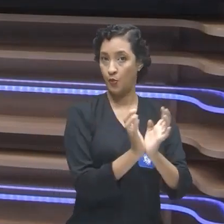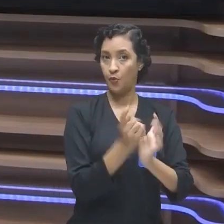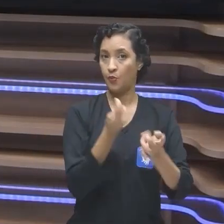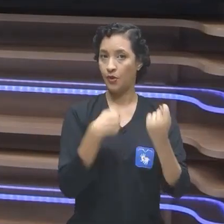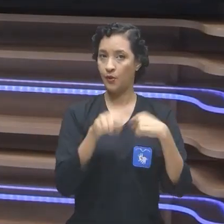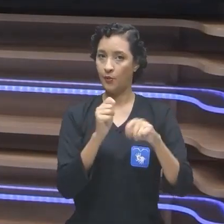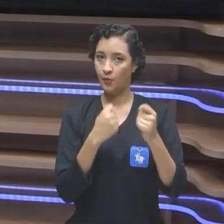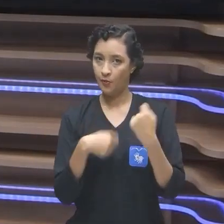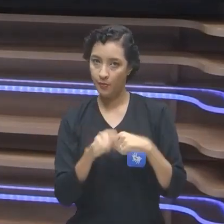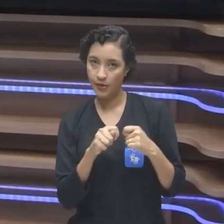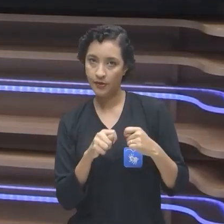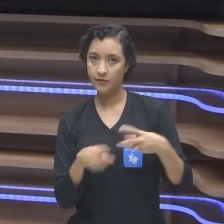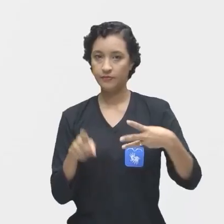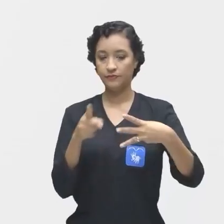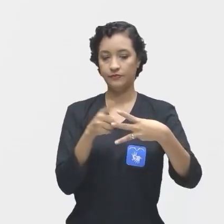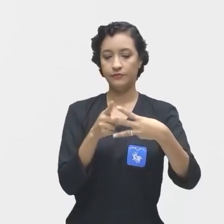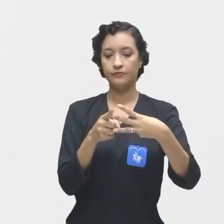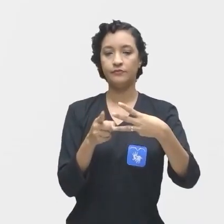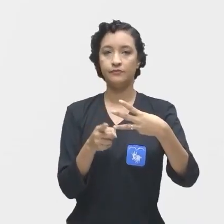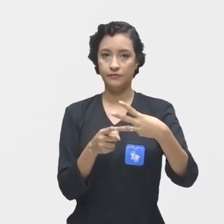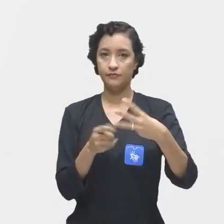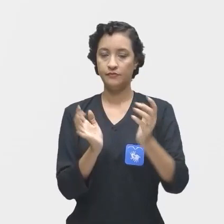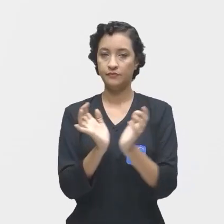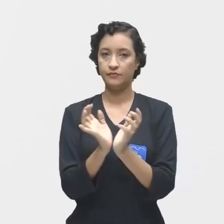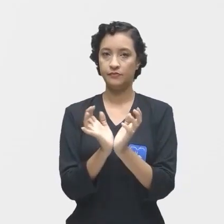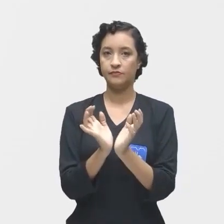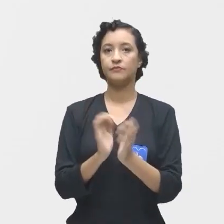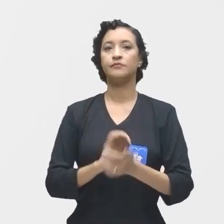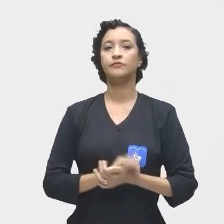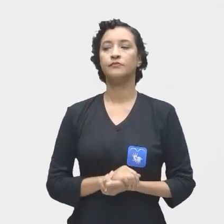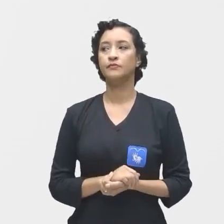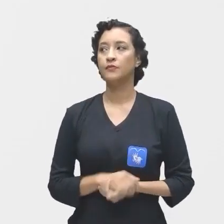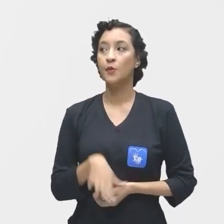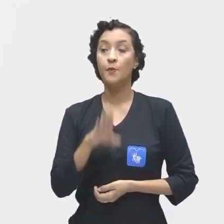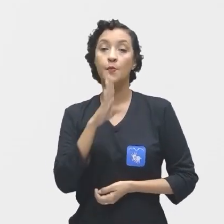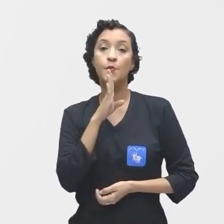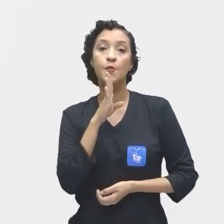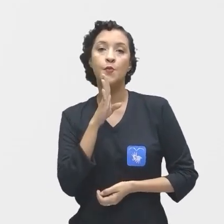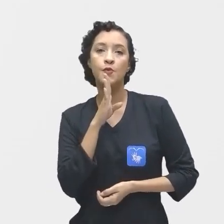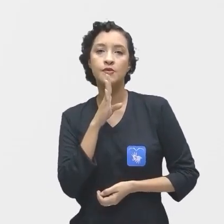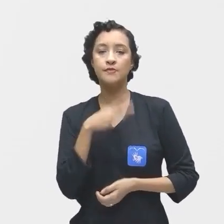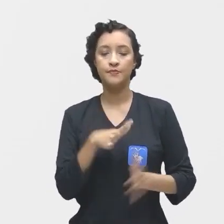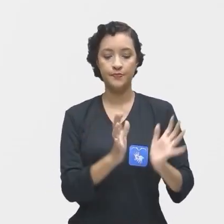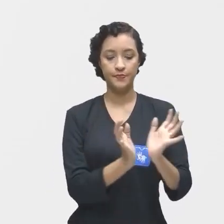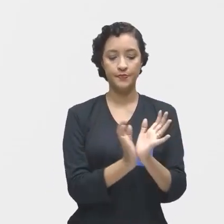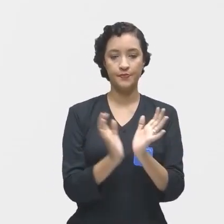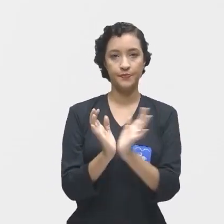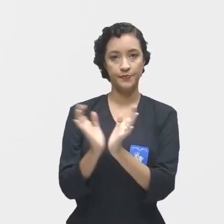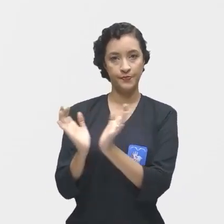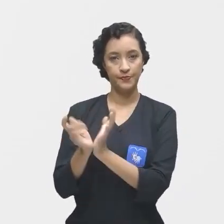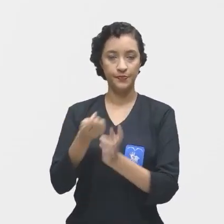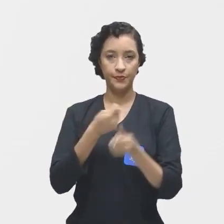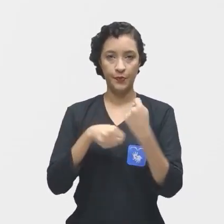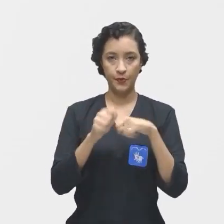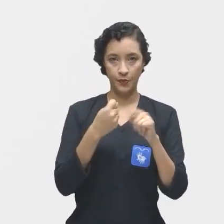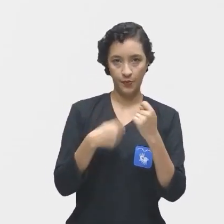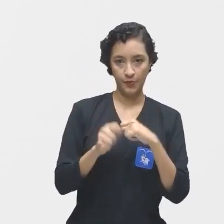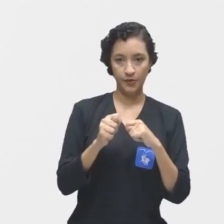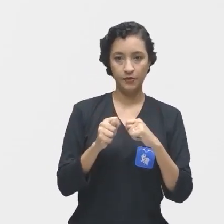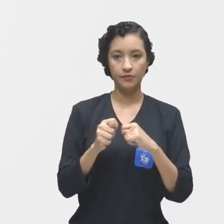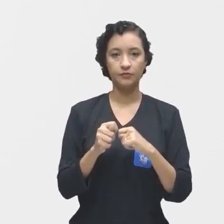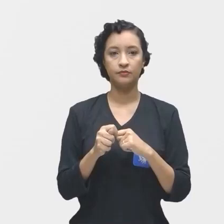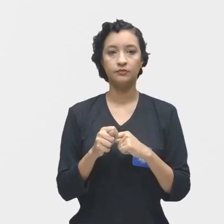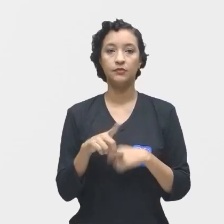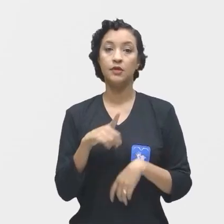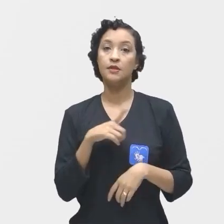3. Vamos conhecê-los agora? Vamos lá. Setores da economia. A economia está dividida